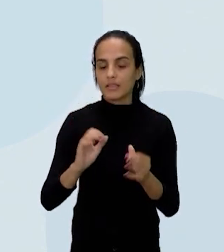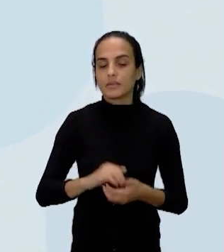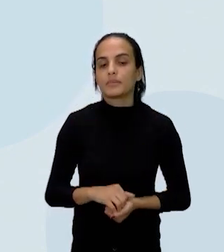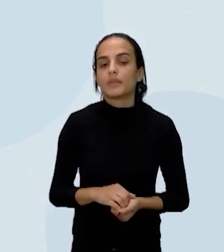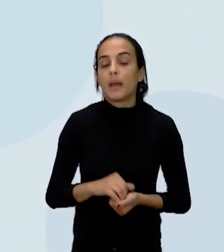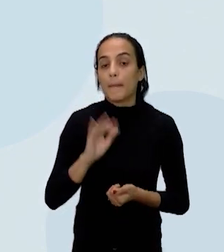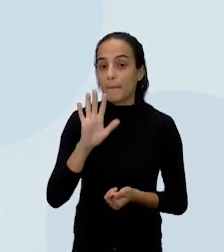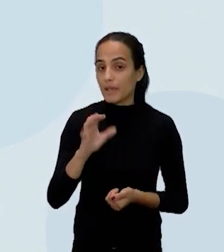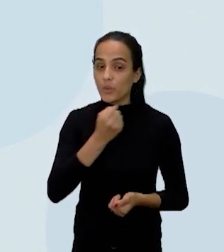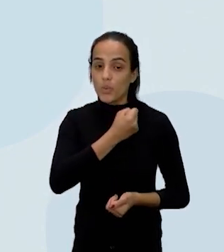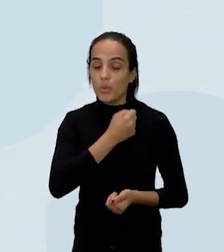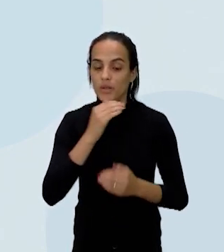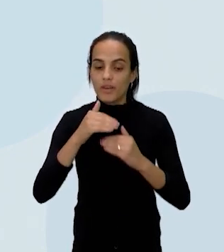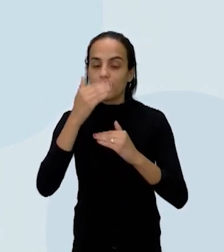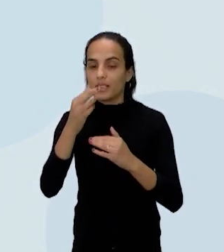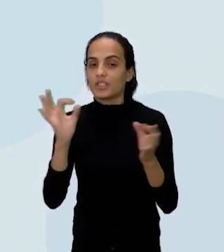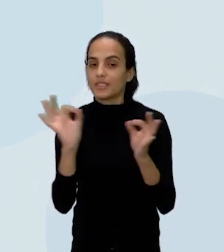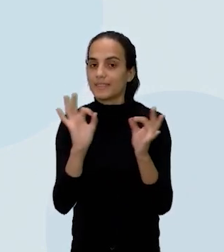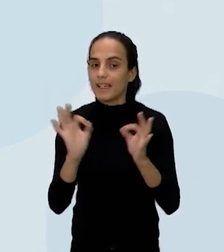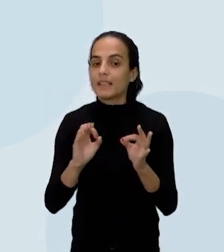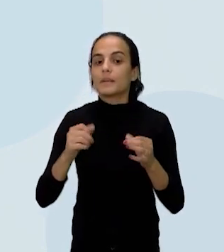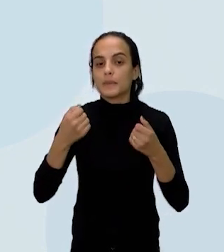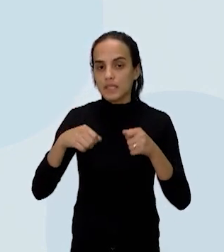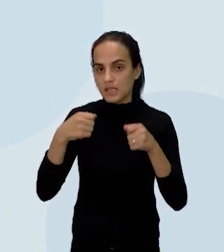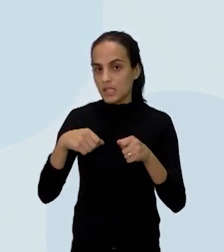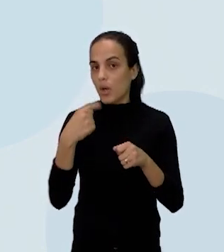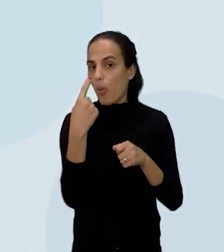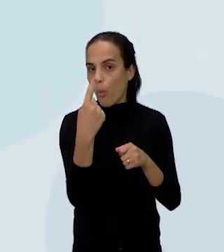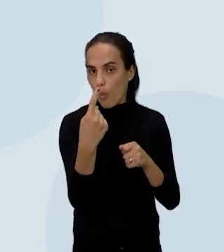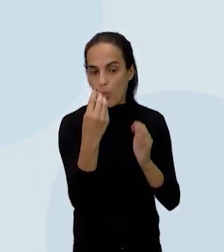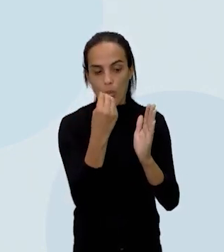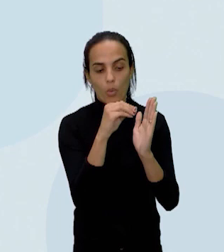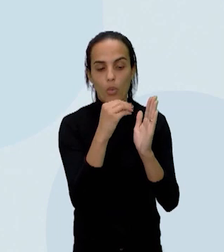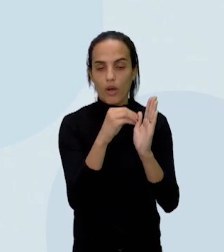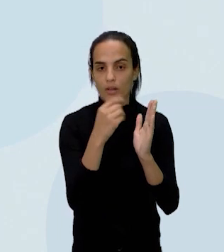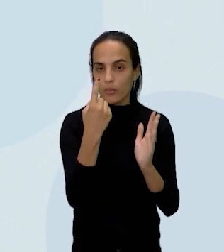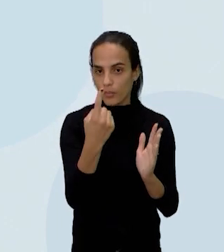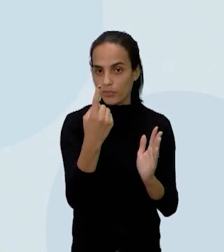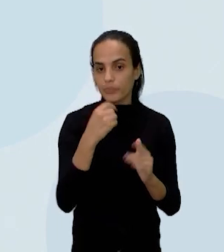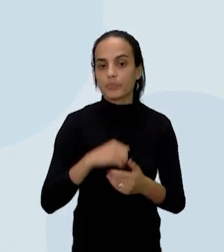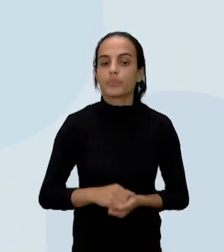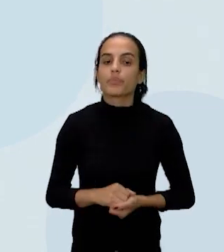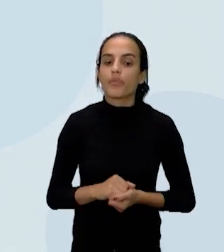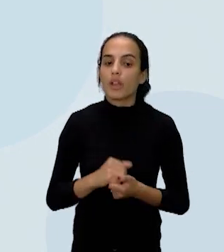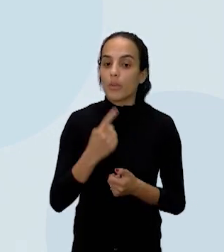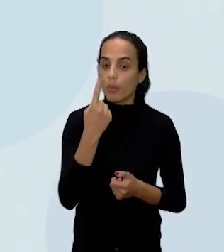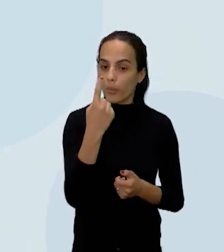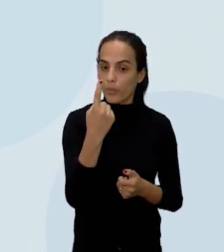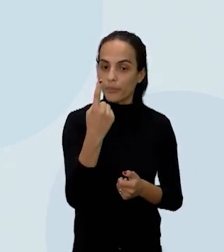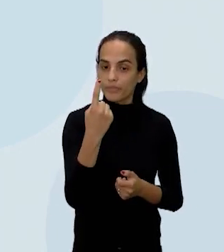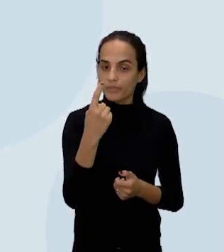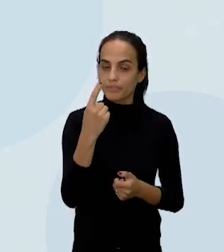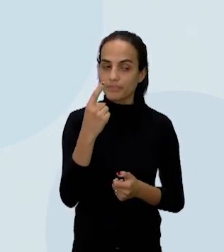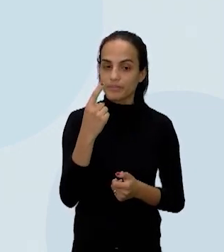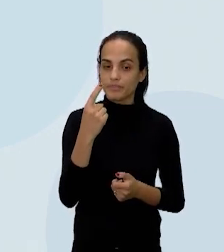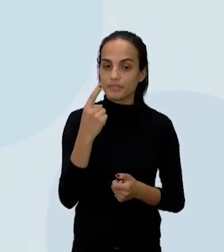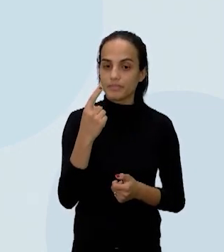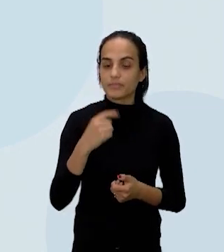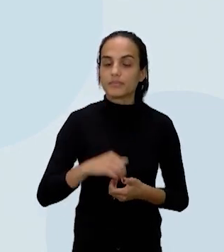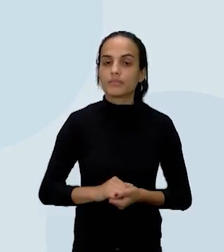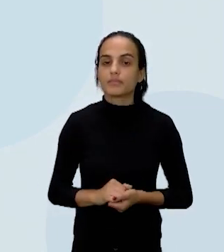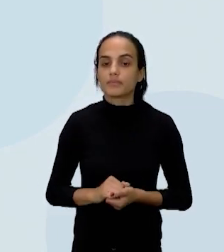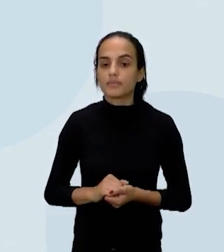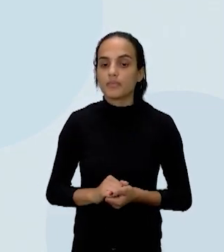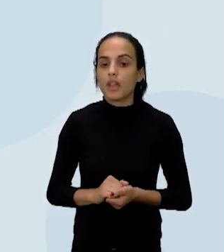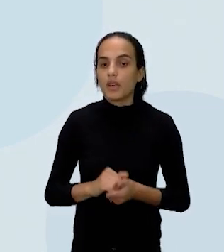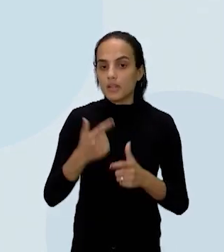número na frente do O, eu tenho o valor 1. Então, 1, ele vai para cima como elevação, e daí